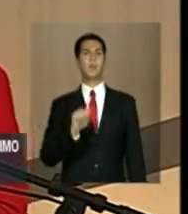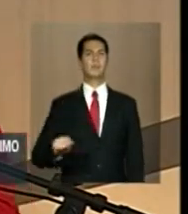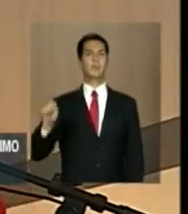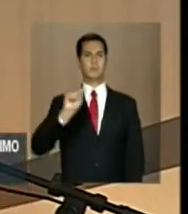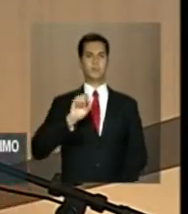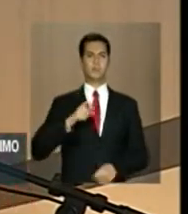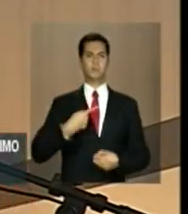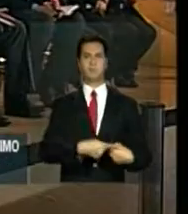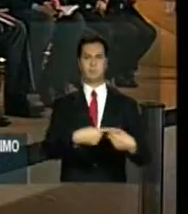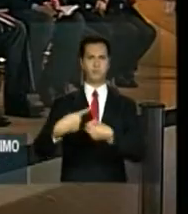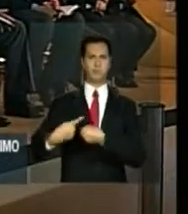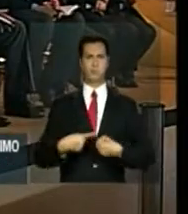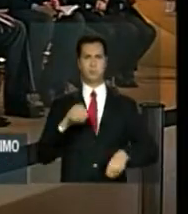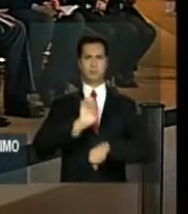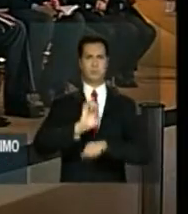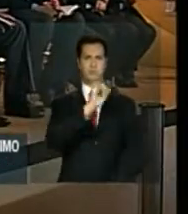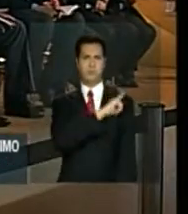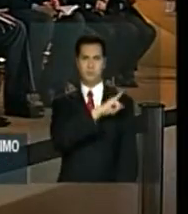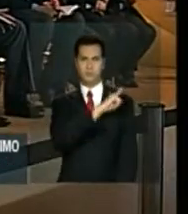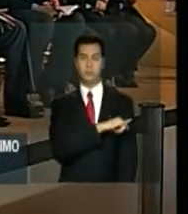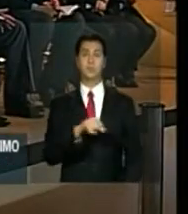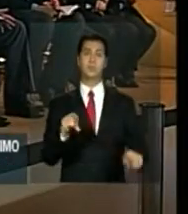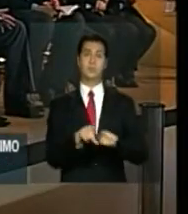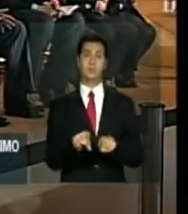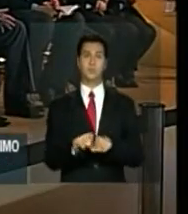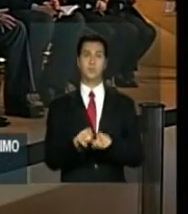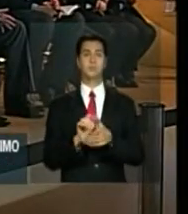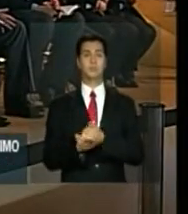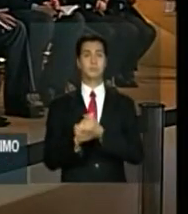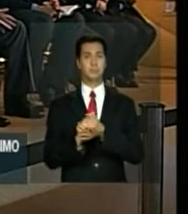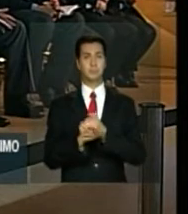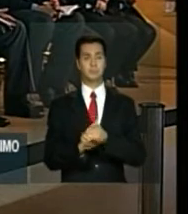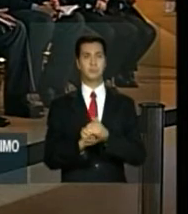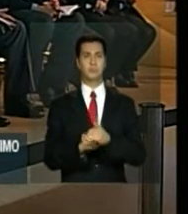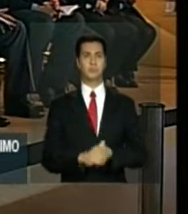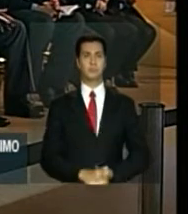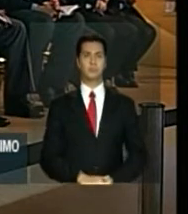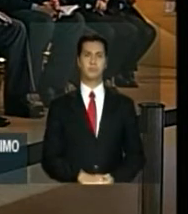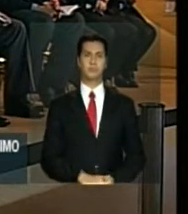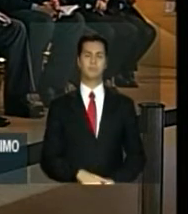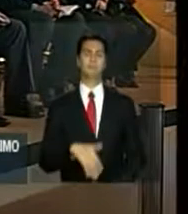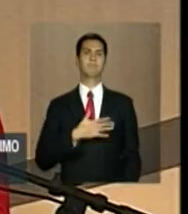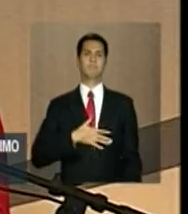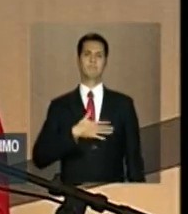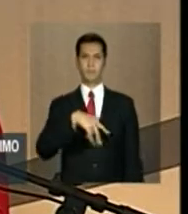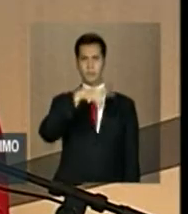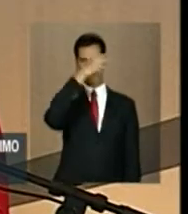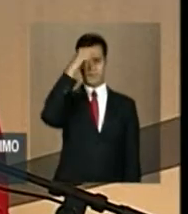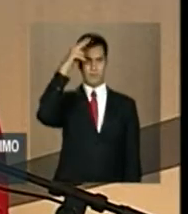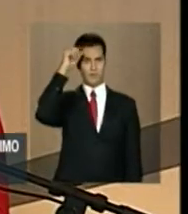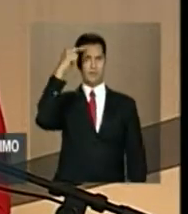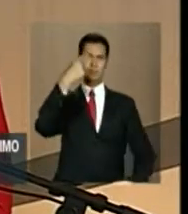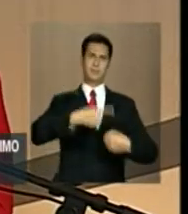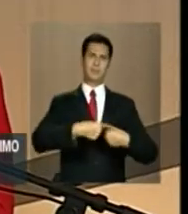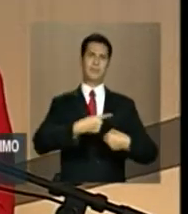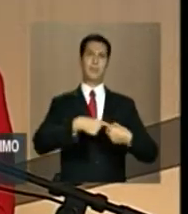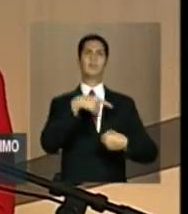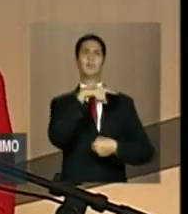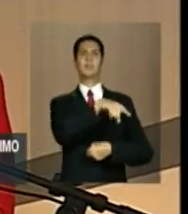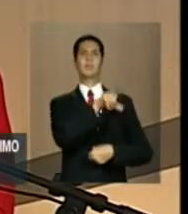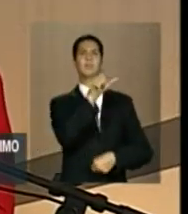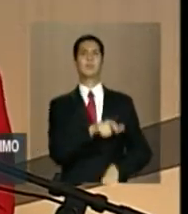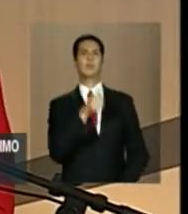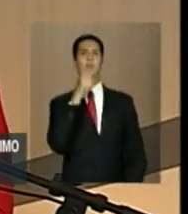Estado. E, em nome de quem? E da nossa querida prefeita Panicê,